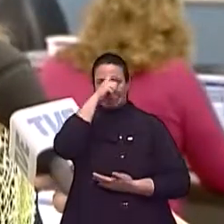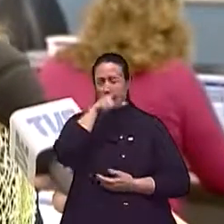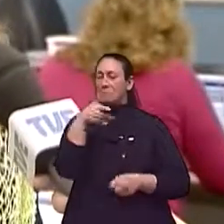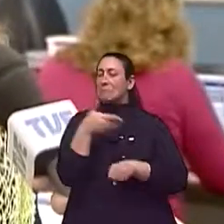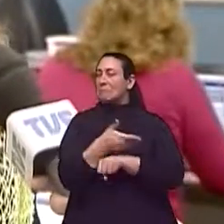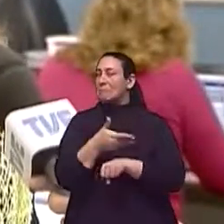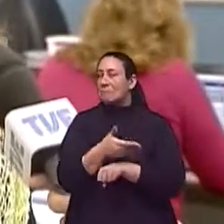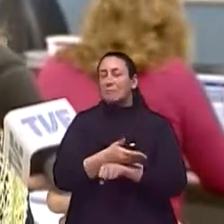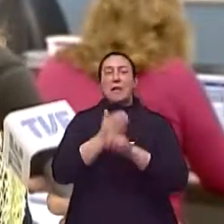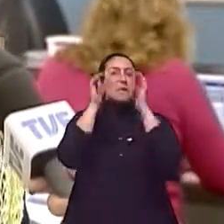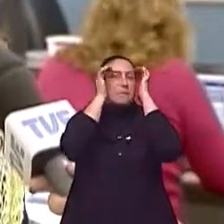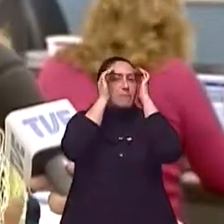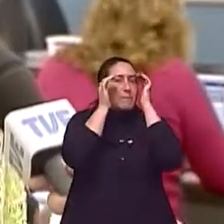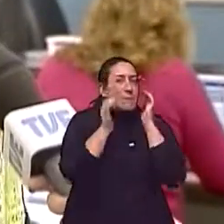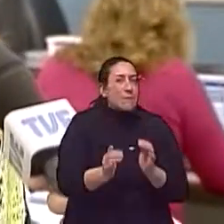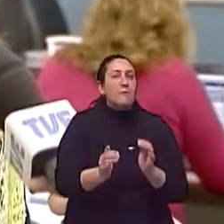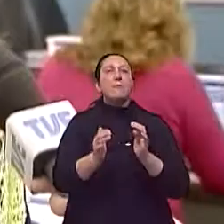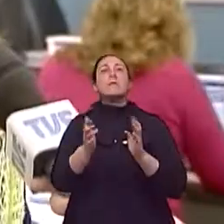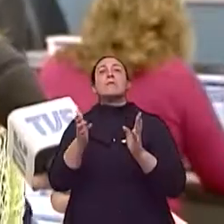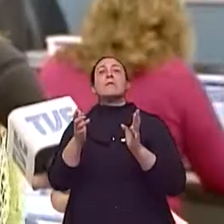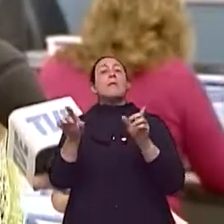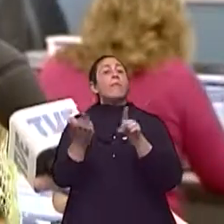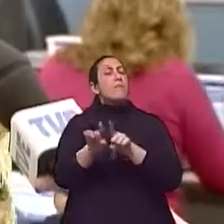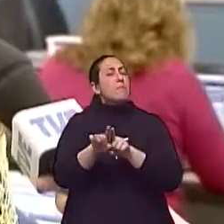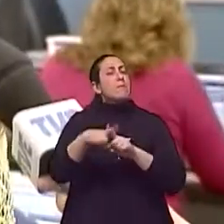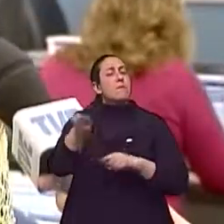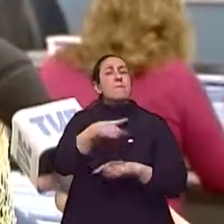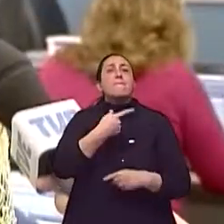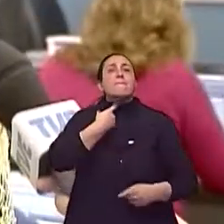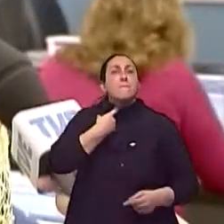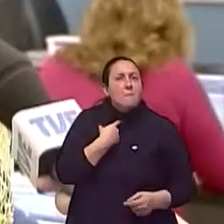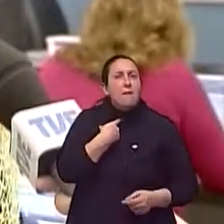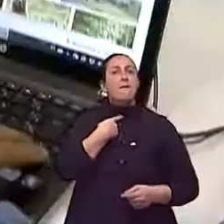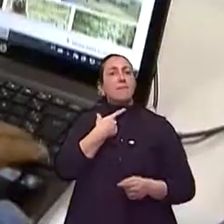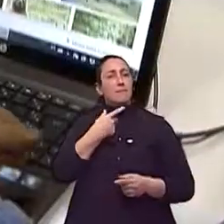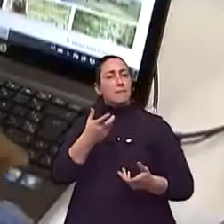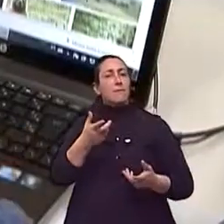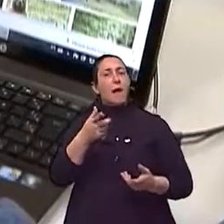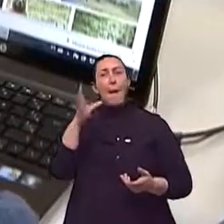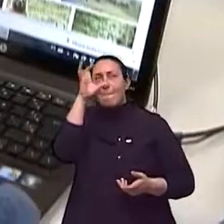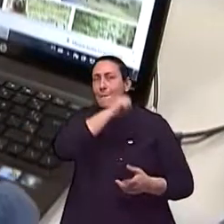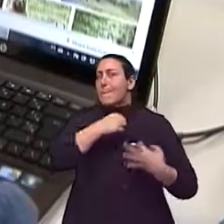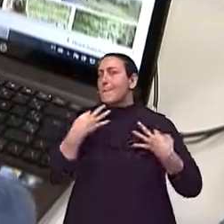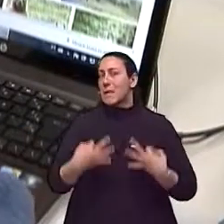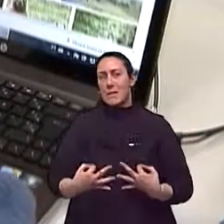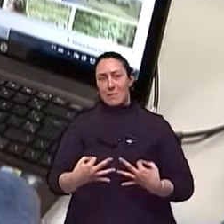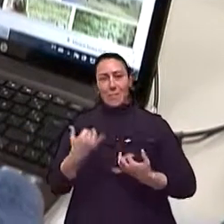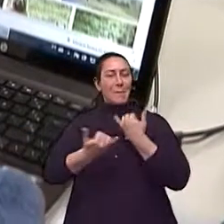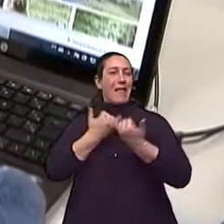respeitam entende e tem força de vontade Eles vieram aqui para aprender mesmo não para